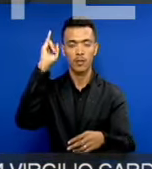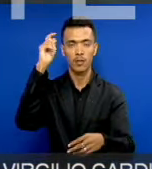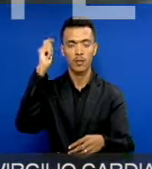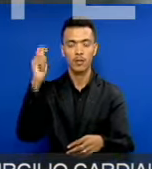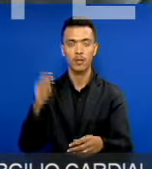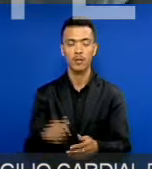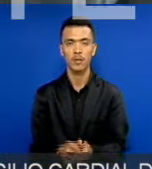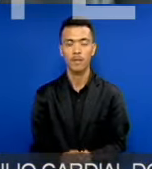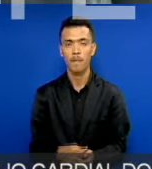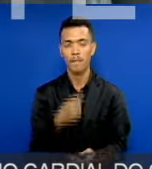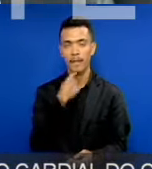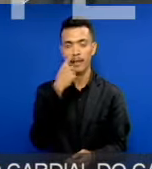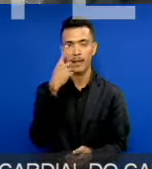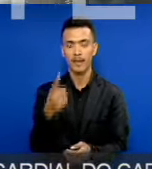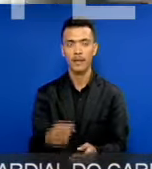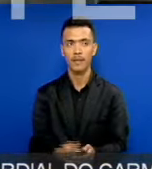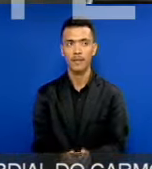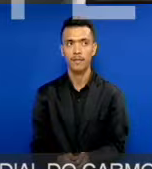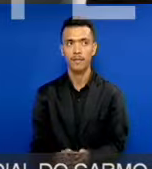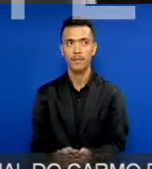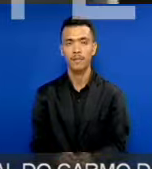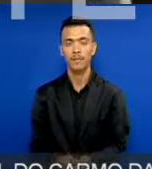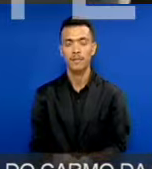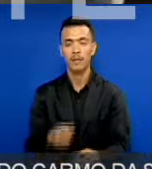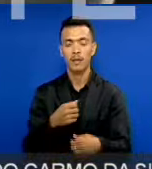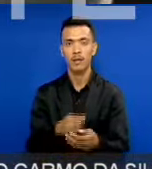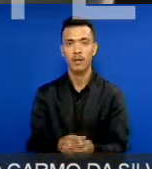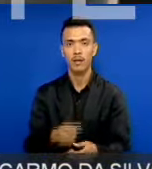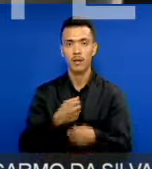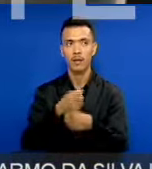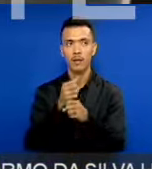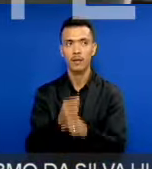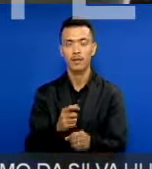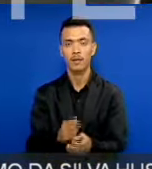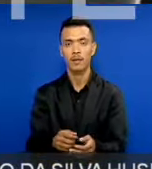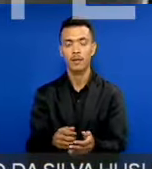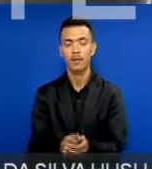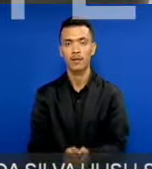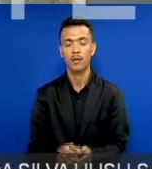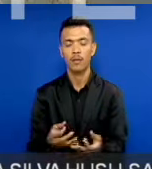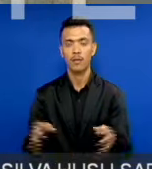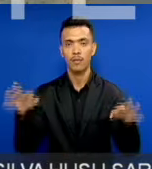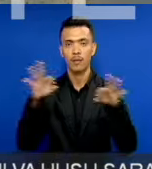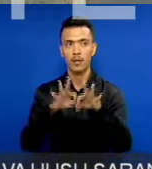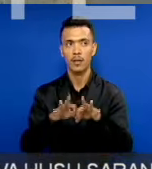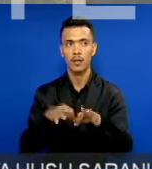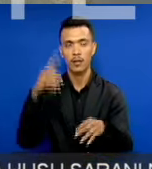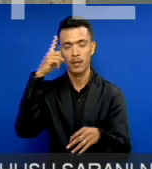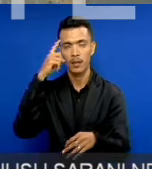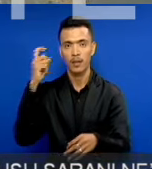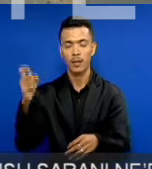Indústria, Nino Pereira, considera iniciativa produção produto, café de scrap original, importante.